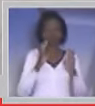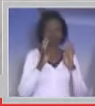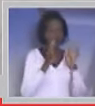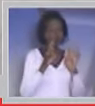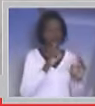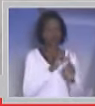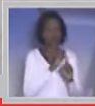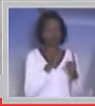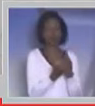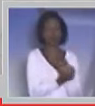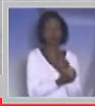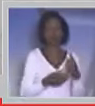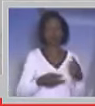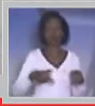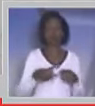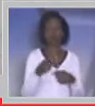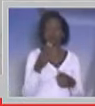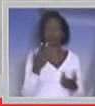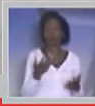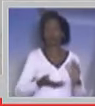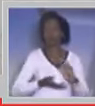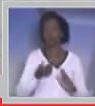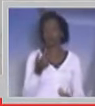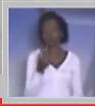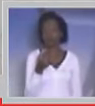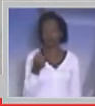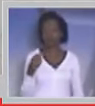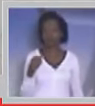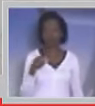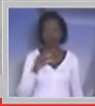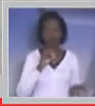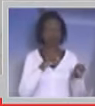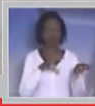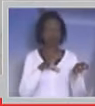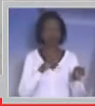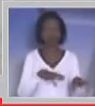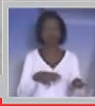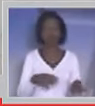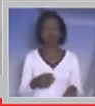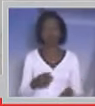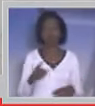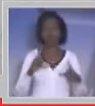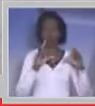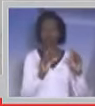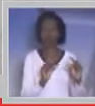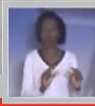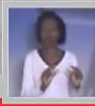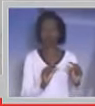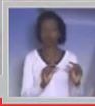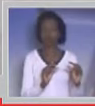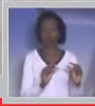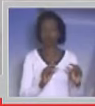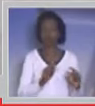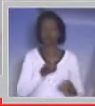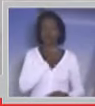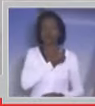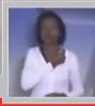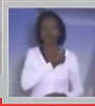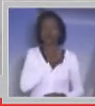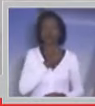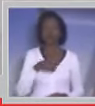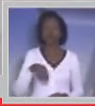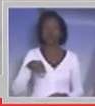cortou também o orçamento da educação diminuindo o número